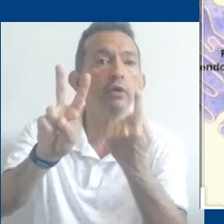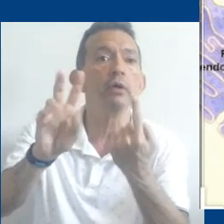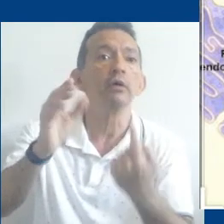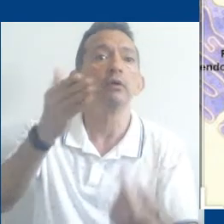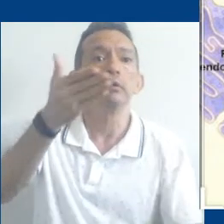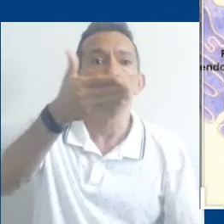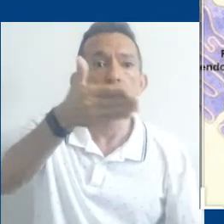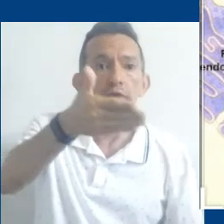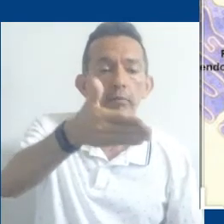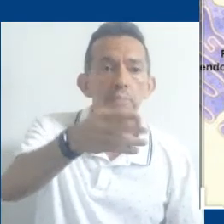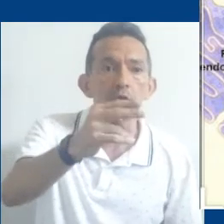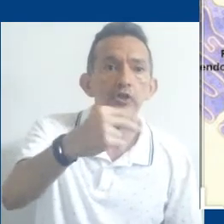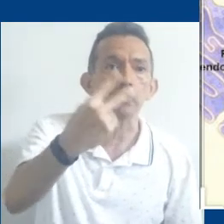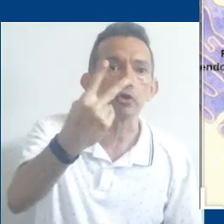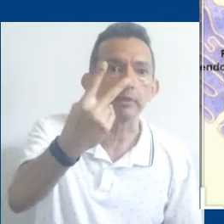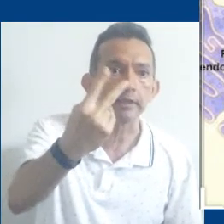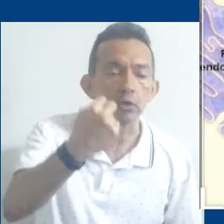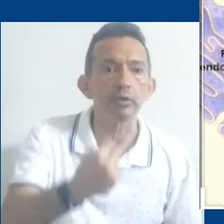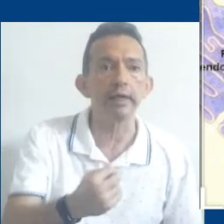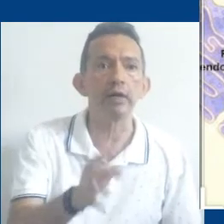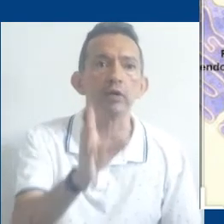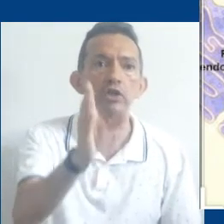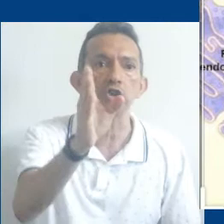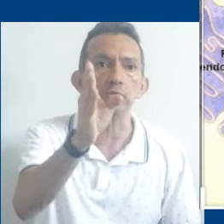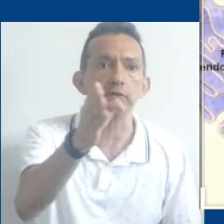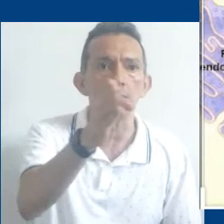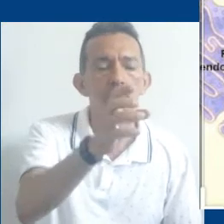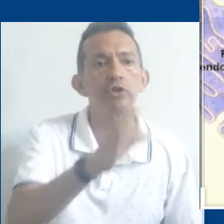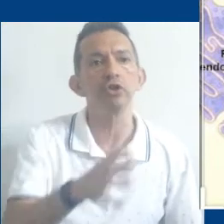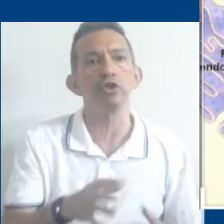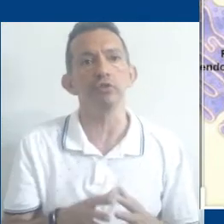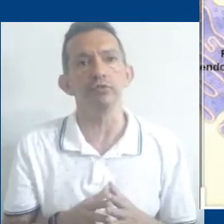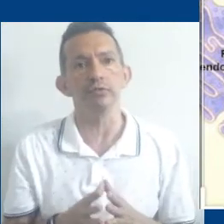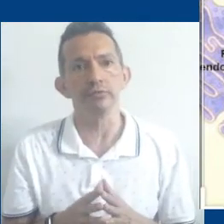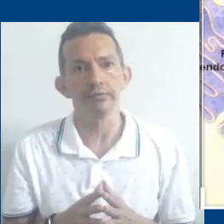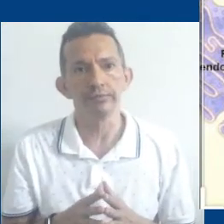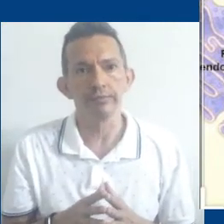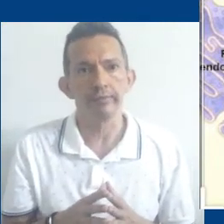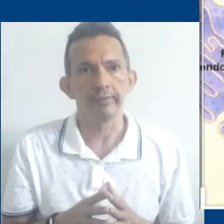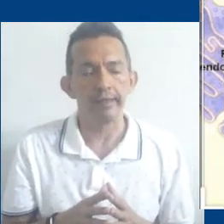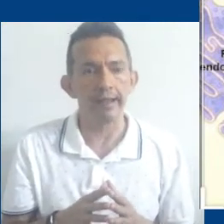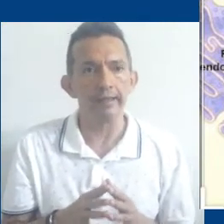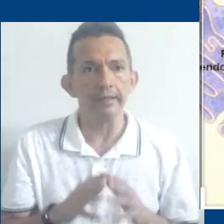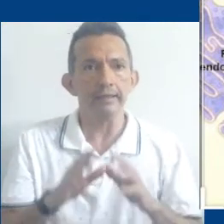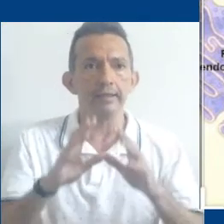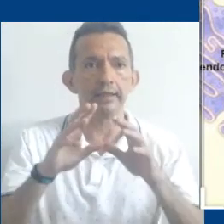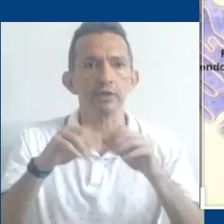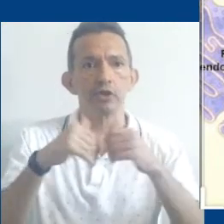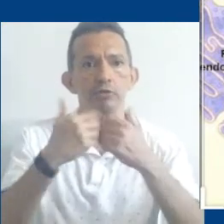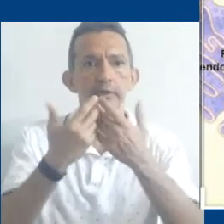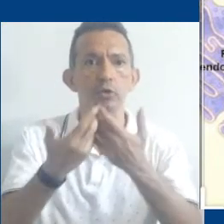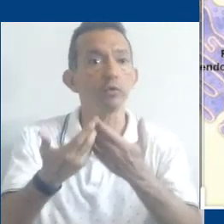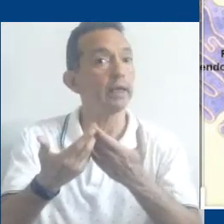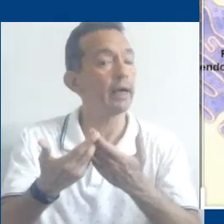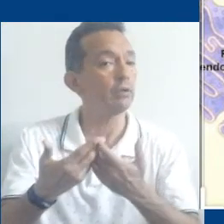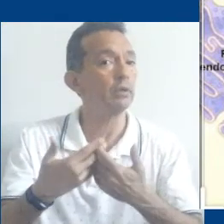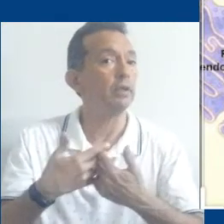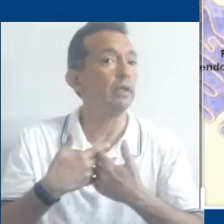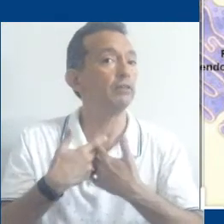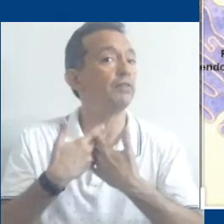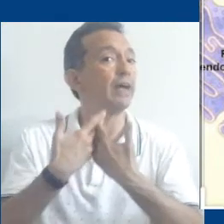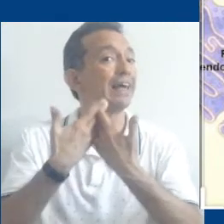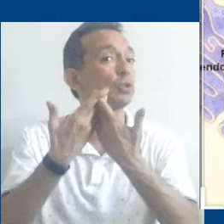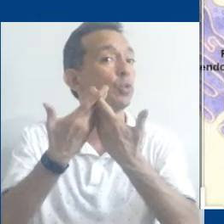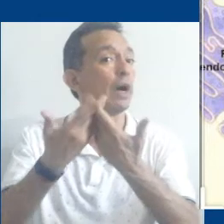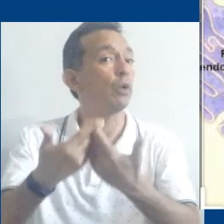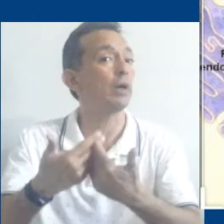pinossomo, formando o lisossoma secundário, que a gente chama de vacúolo digestivo. Tá? E esse lisossoma secundário,